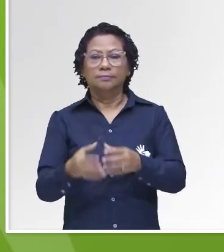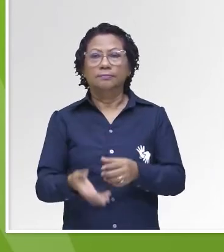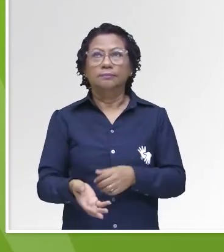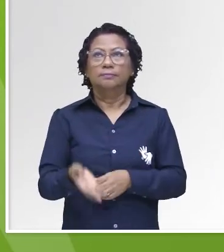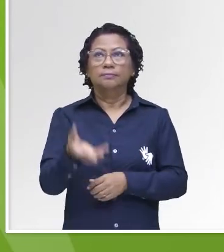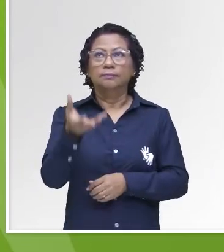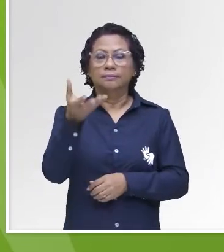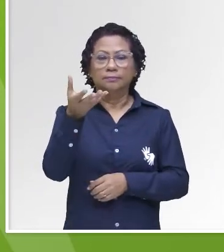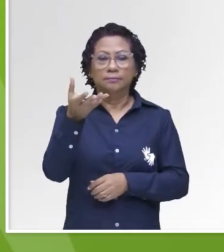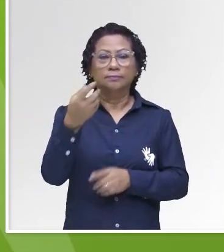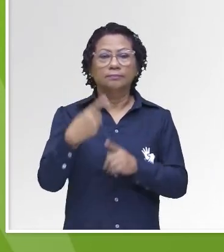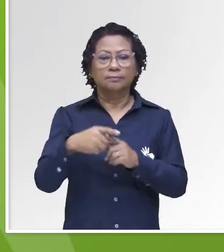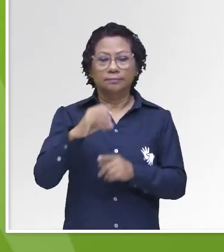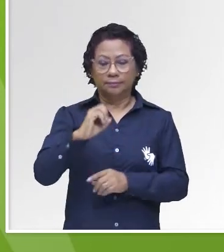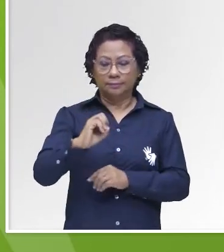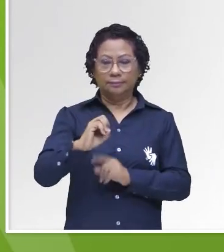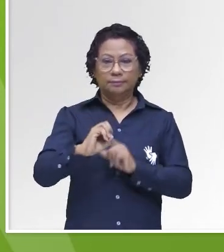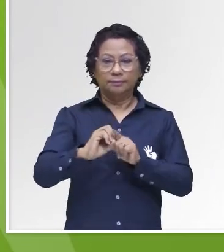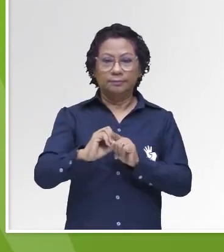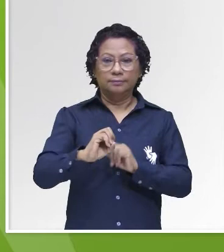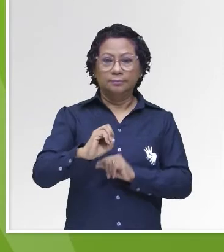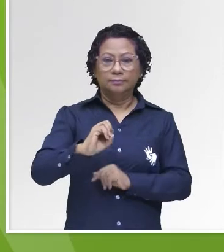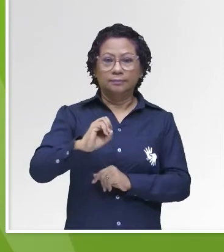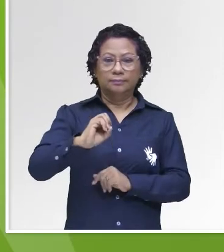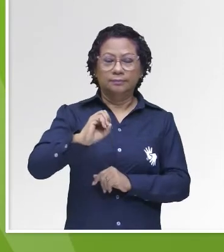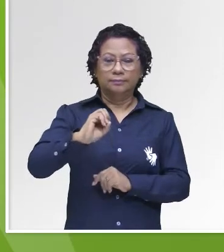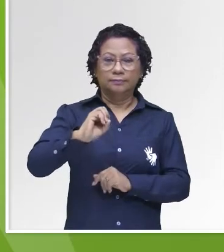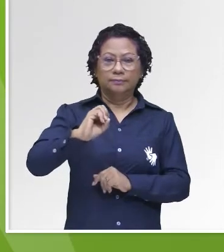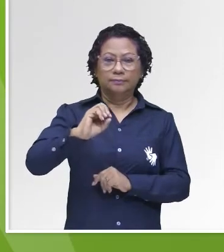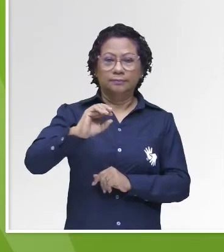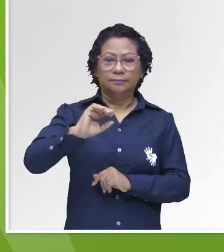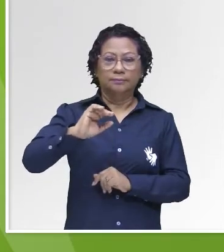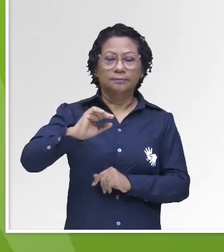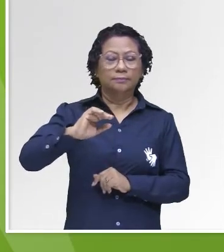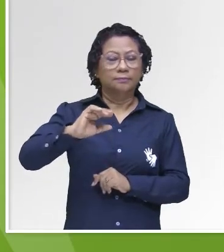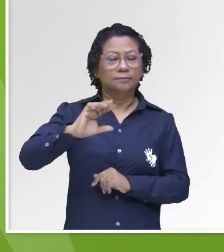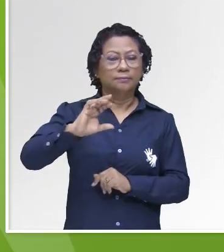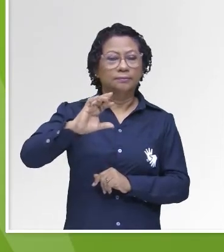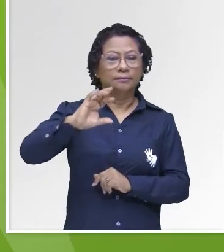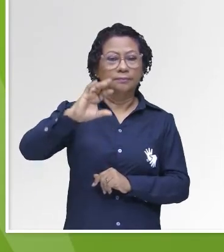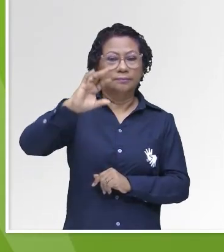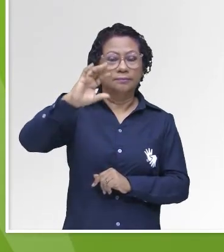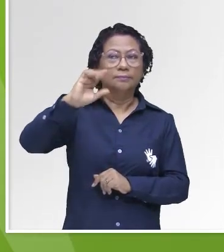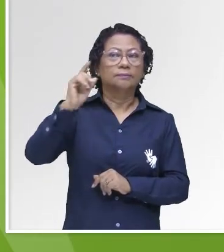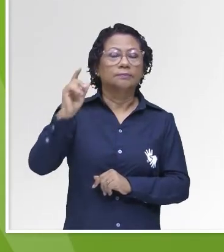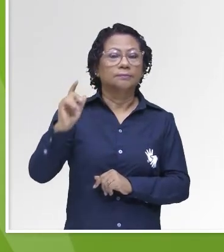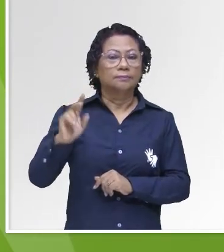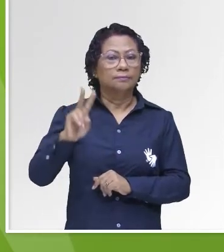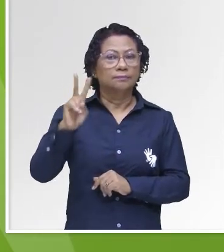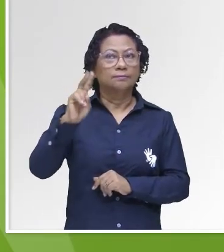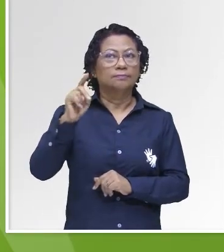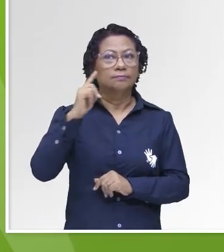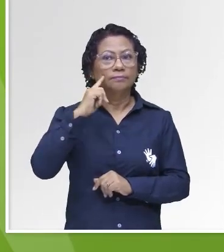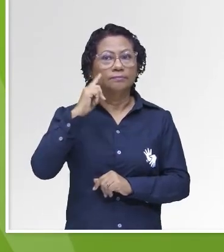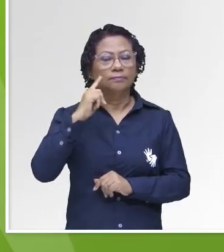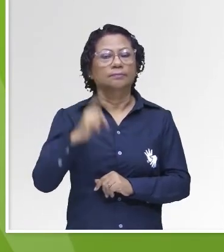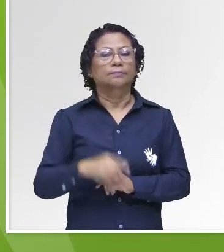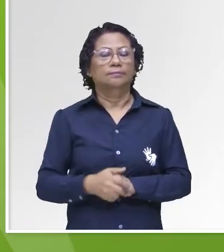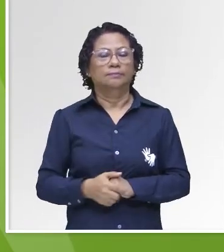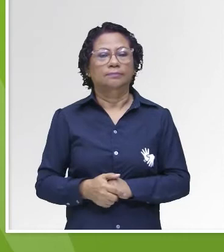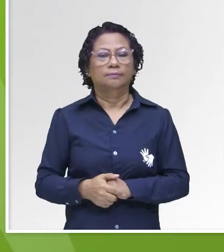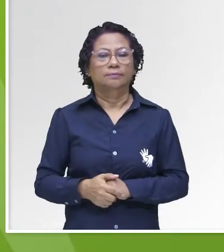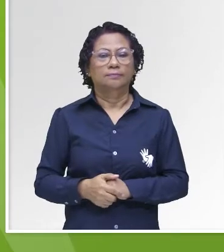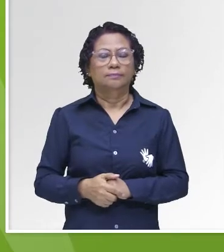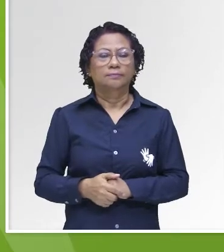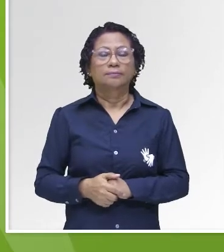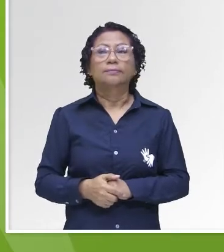negativa. Por quê? Porque o corpo vai desacelerando, ou seja, ele vai perdendo velocidade até alcançar a